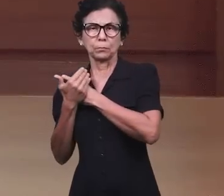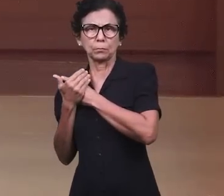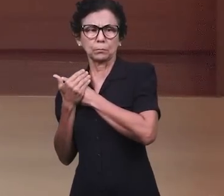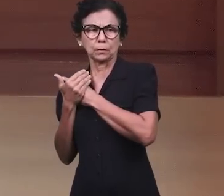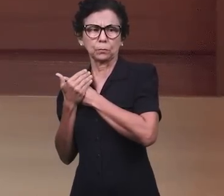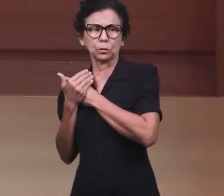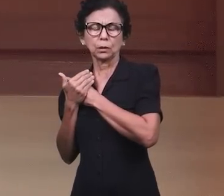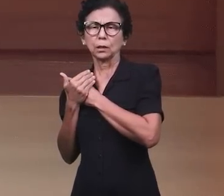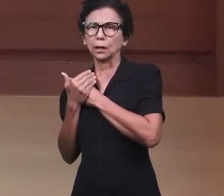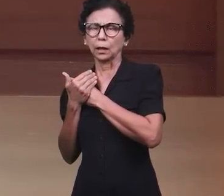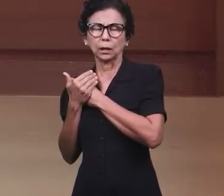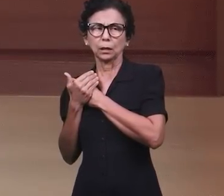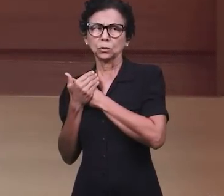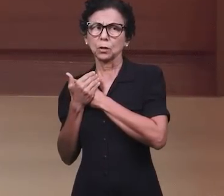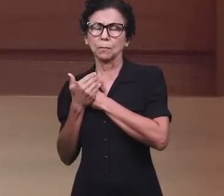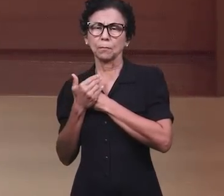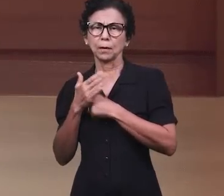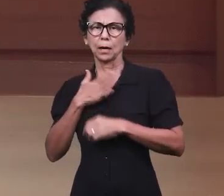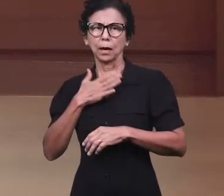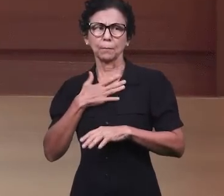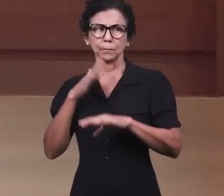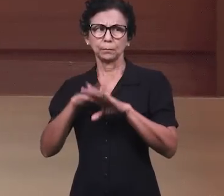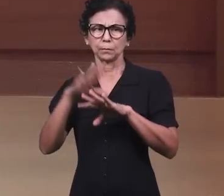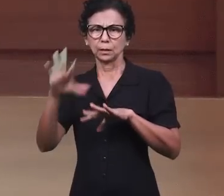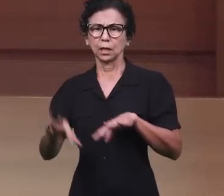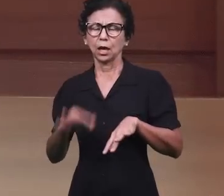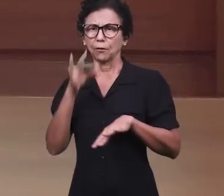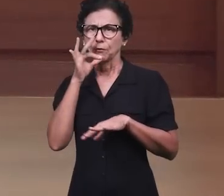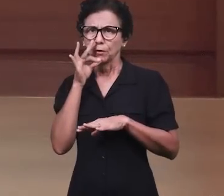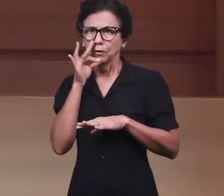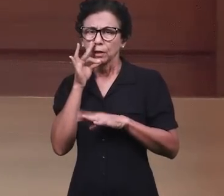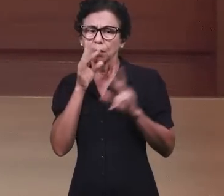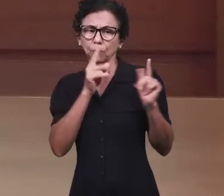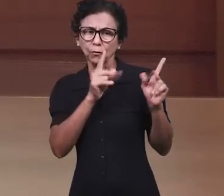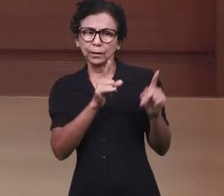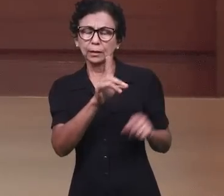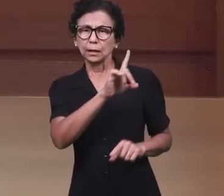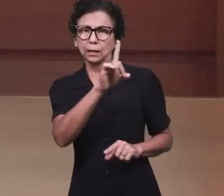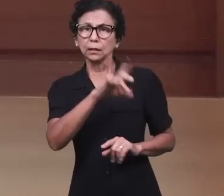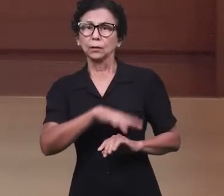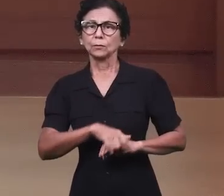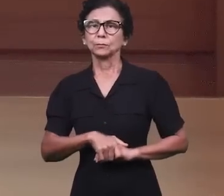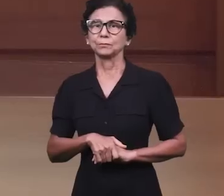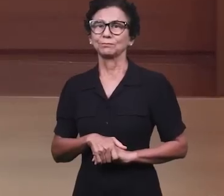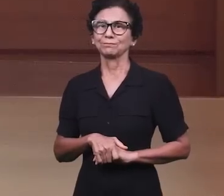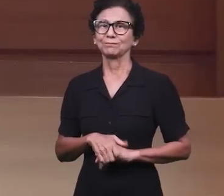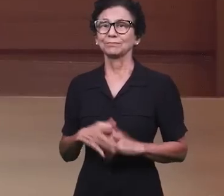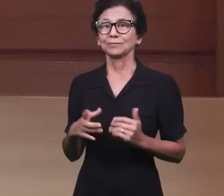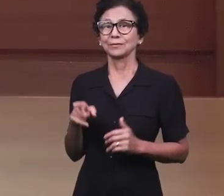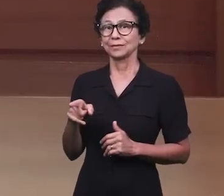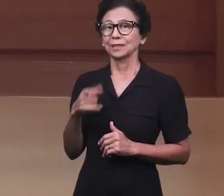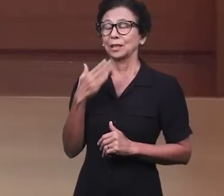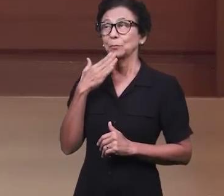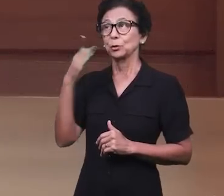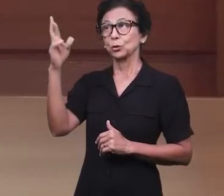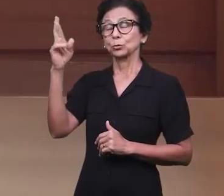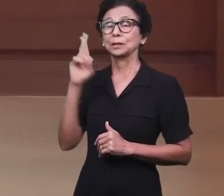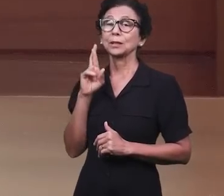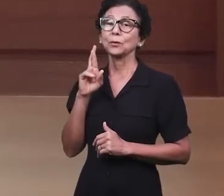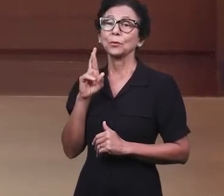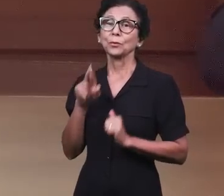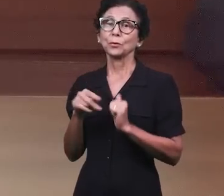que eu te dê a herança, ou seja, a vinha, né, dos meus pais. Então ele fez um pedido ao Senhor, porque é o Senhor que vai